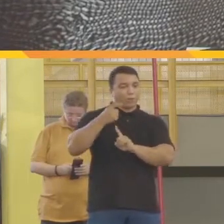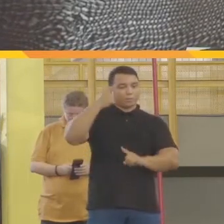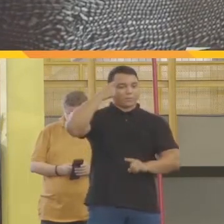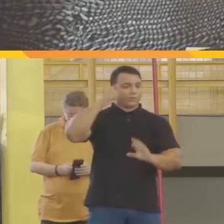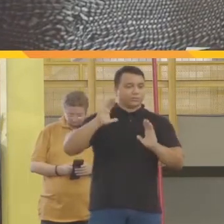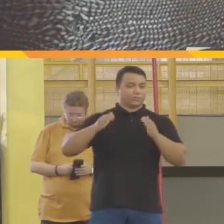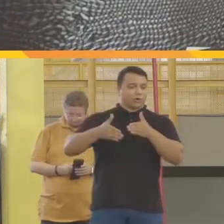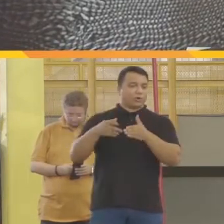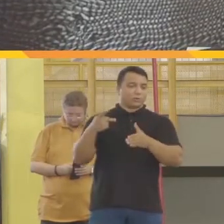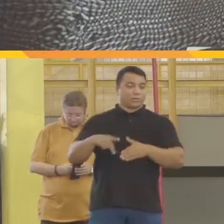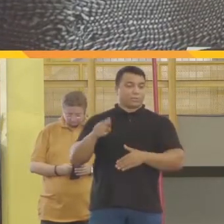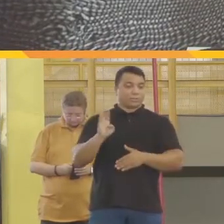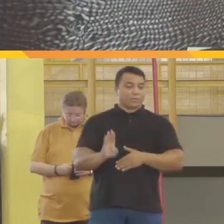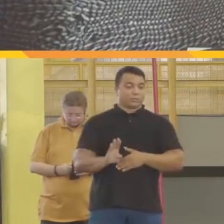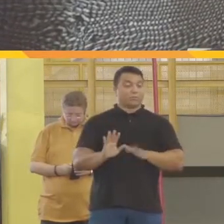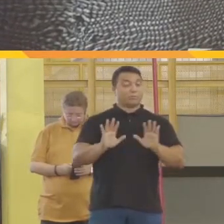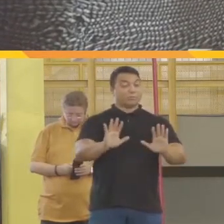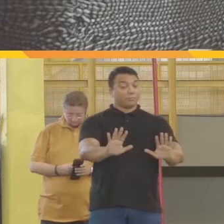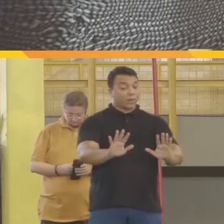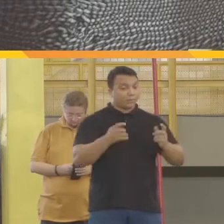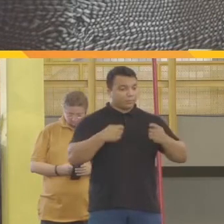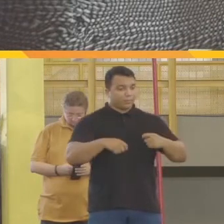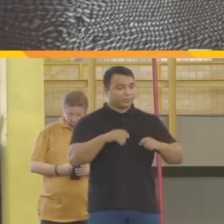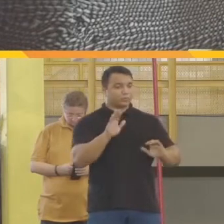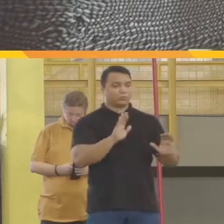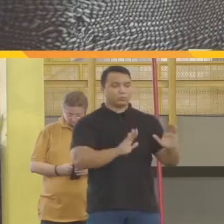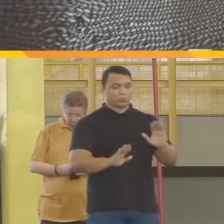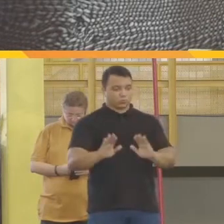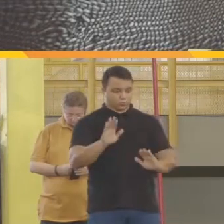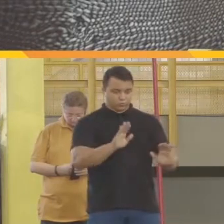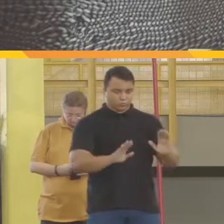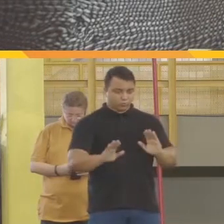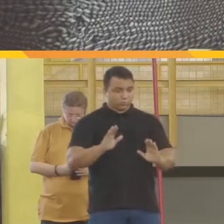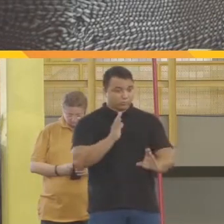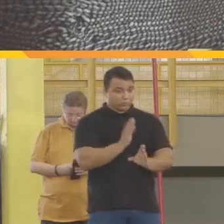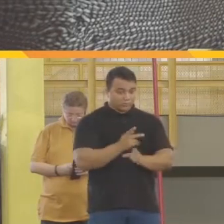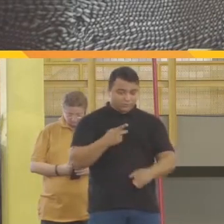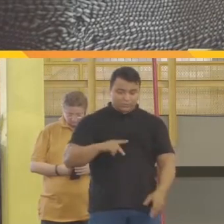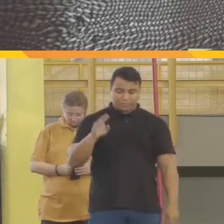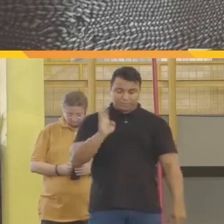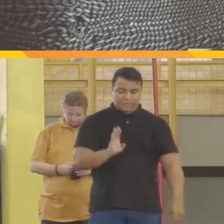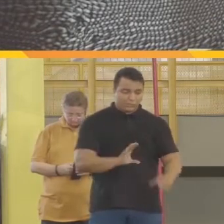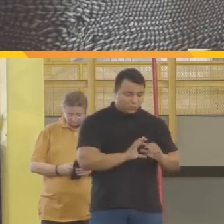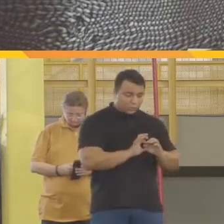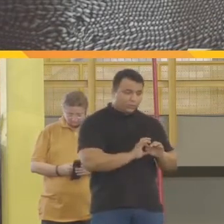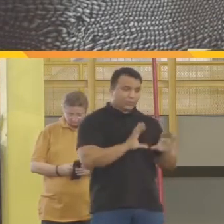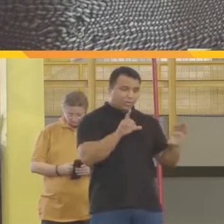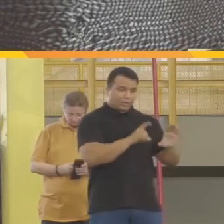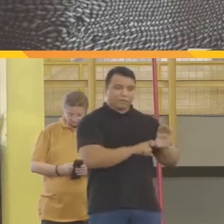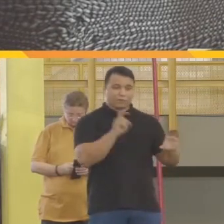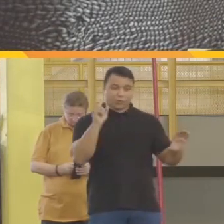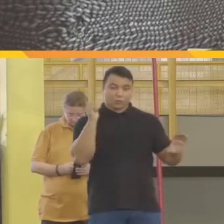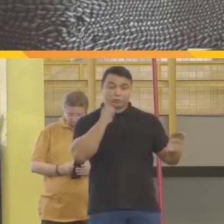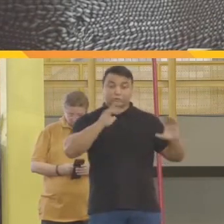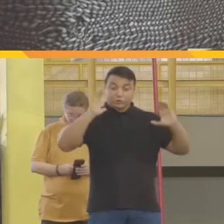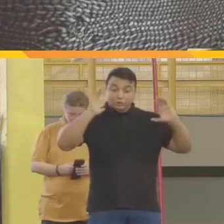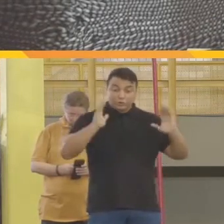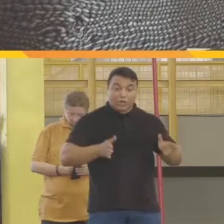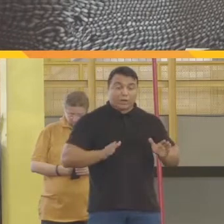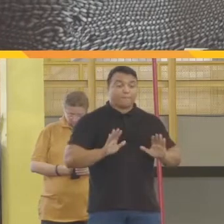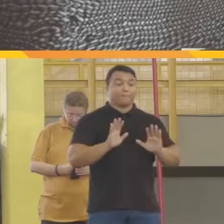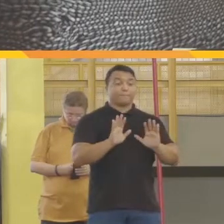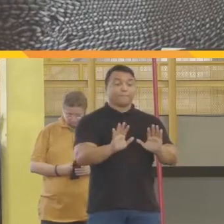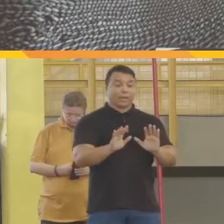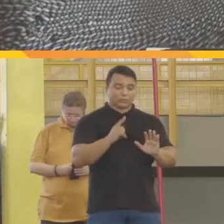Brasil. Cuidado, muito cuidado. O Brasil tornou-se independente, mas é importante dizer